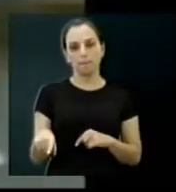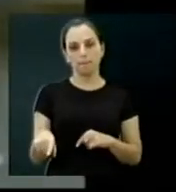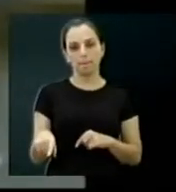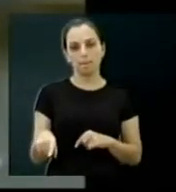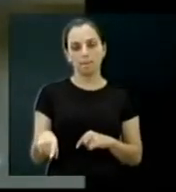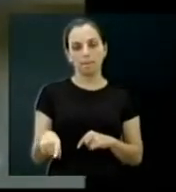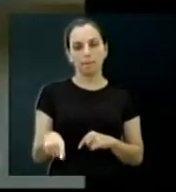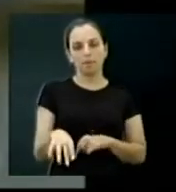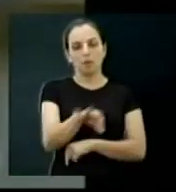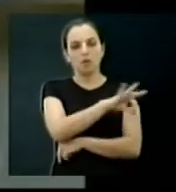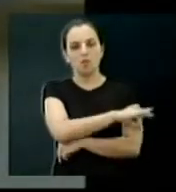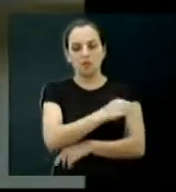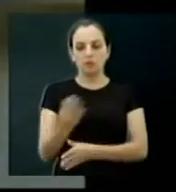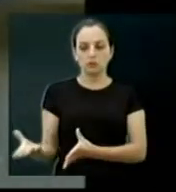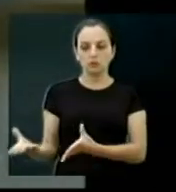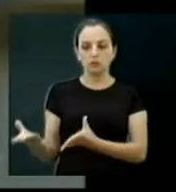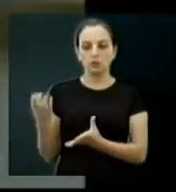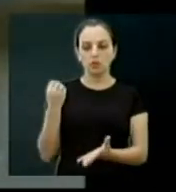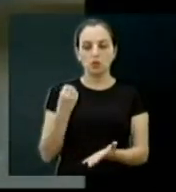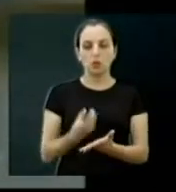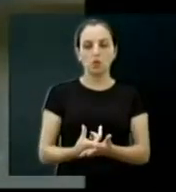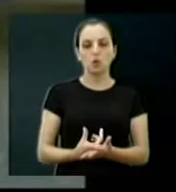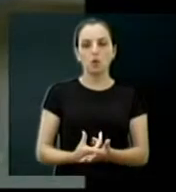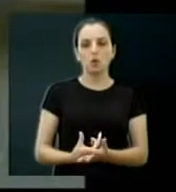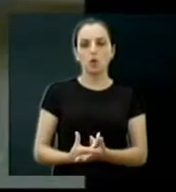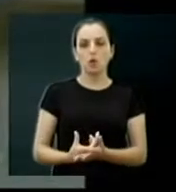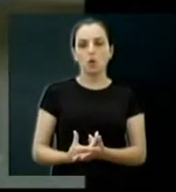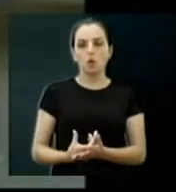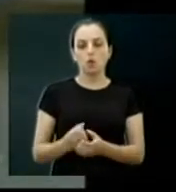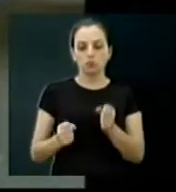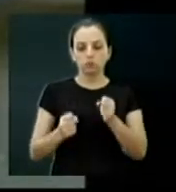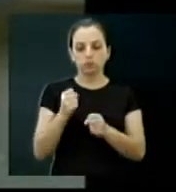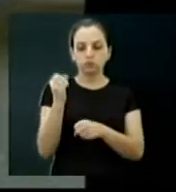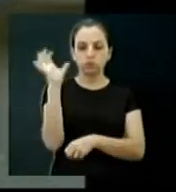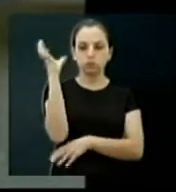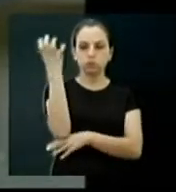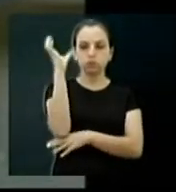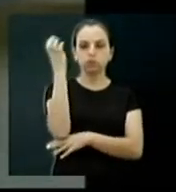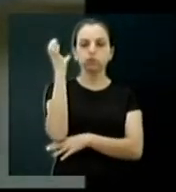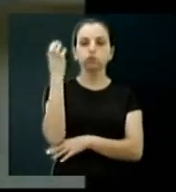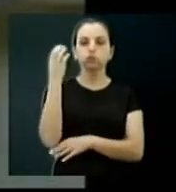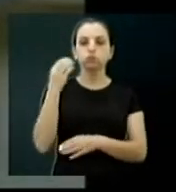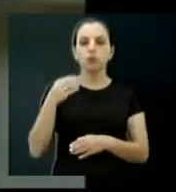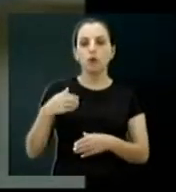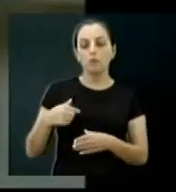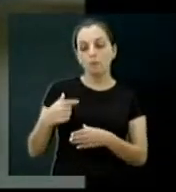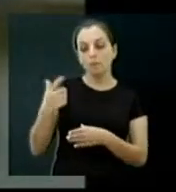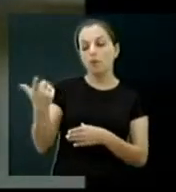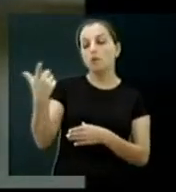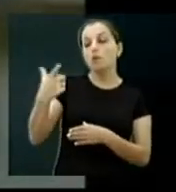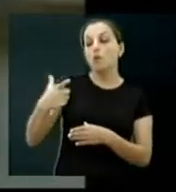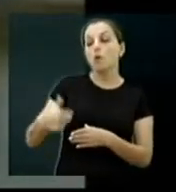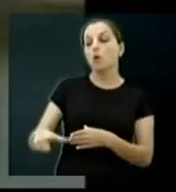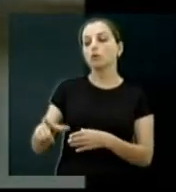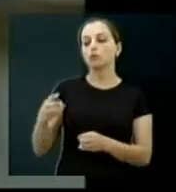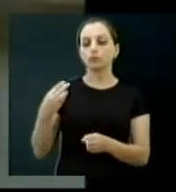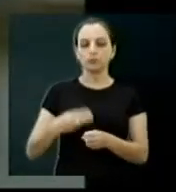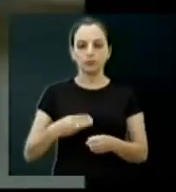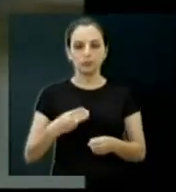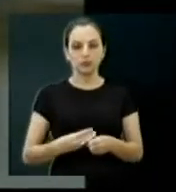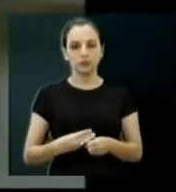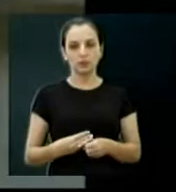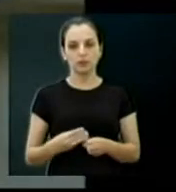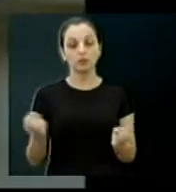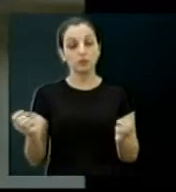Prefeitos compram ambulâncias que já foram objeto de escândalo para transportar doentes para fora do município. Por fim,